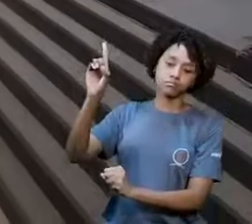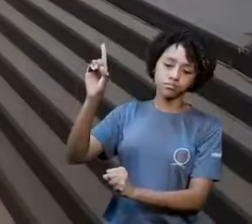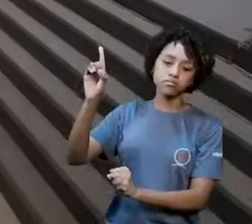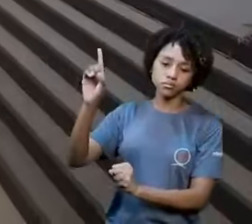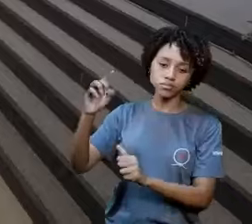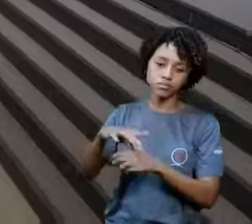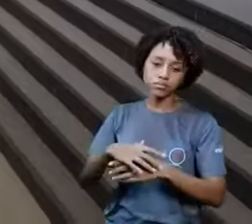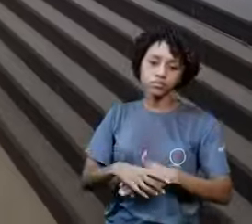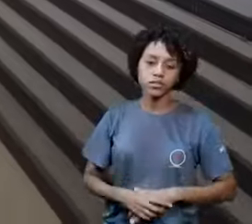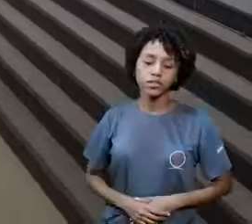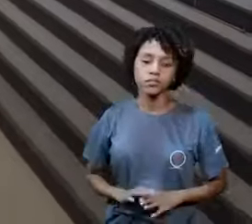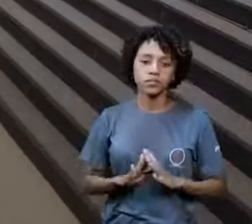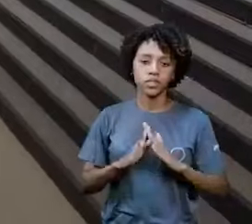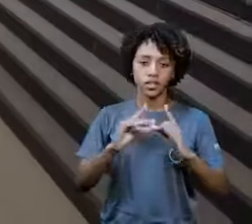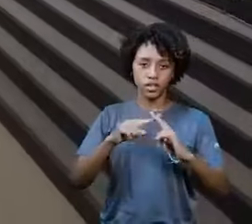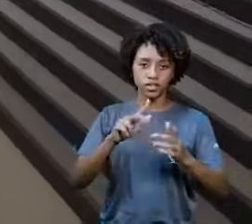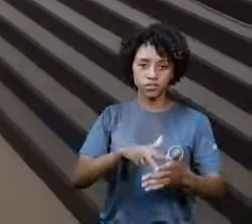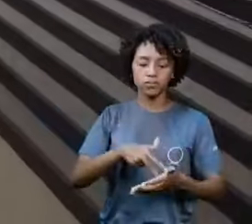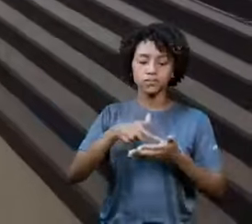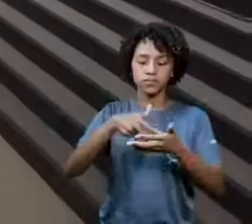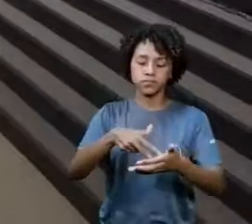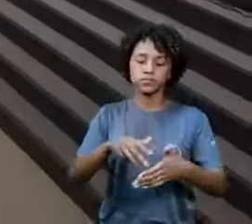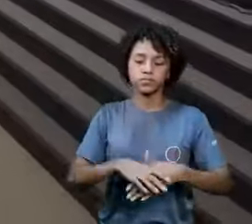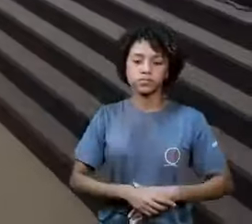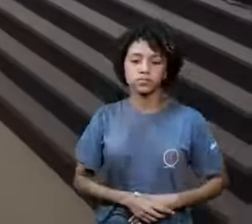agir a igreja de